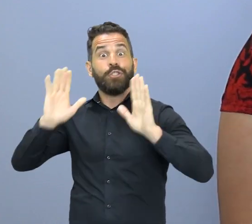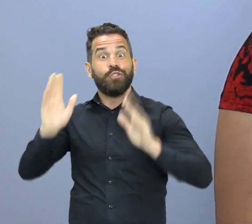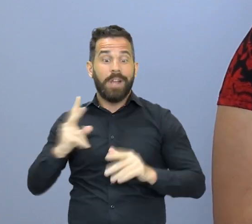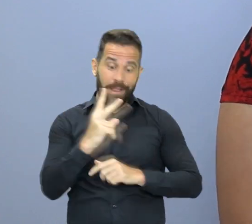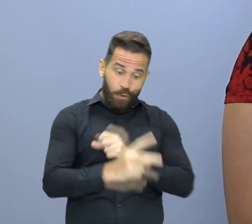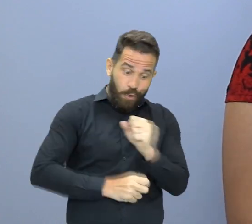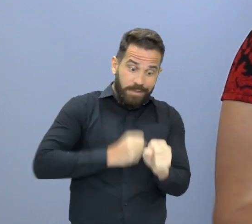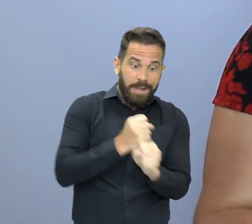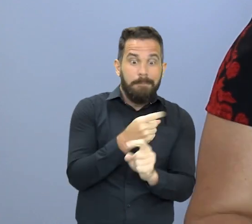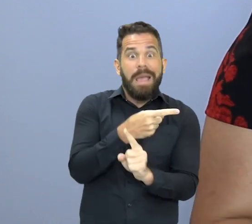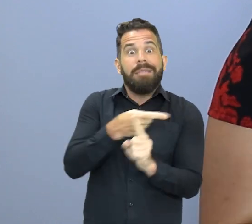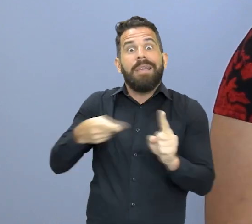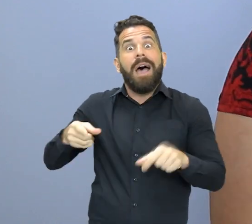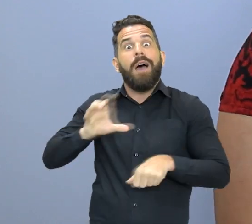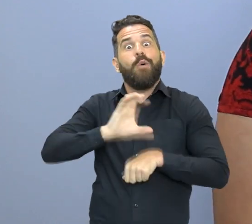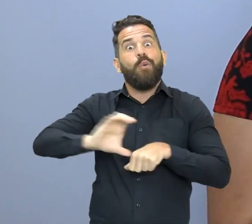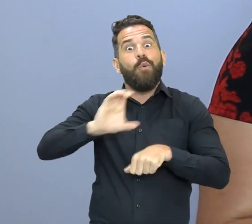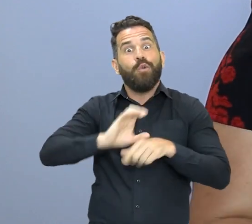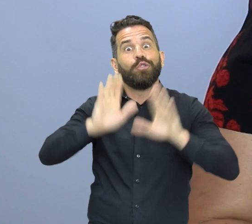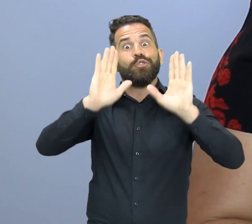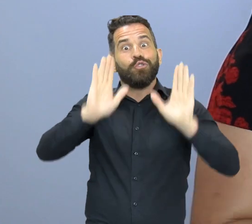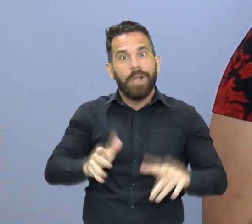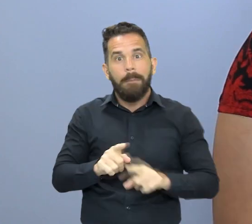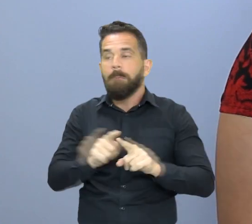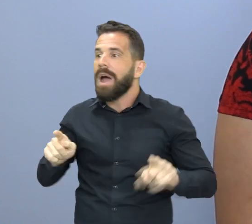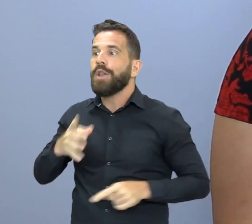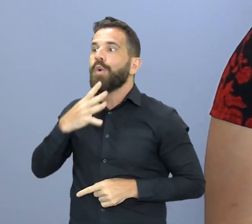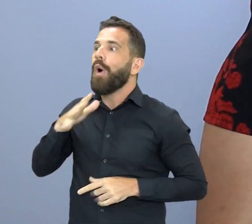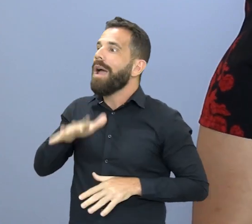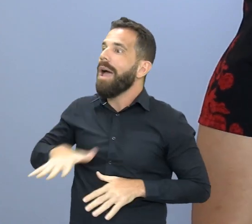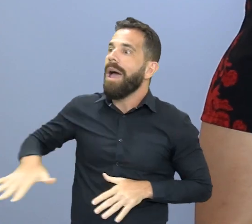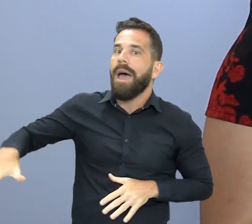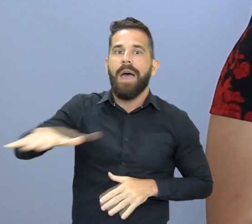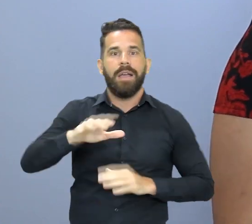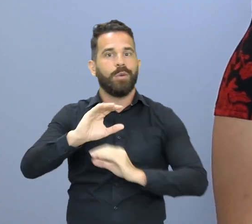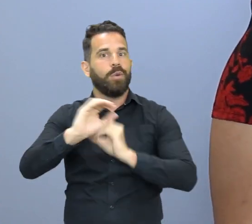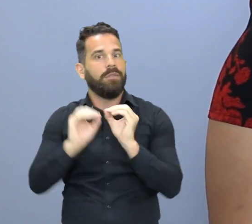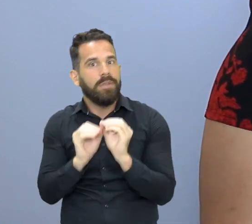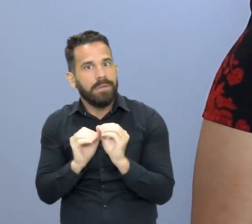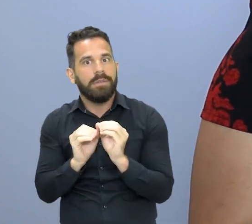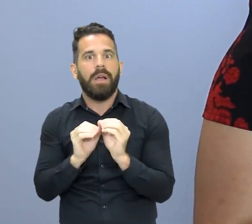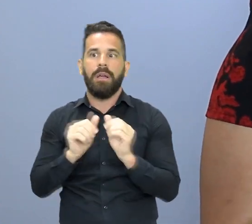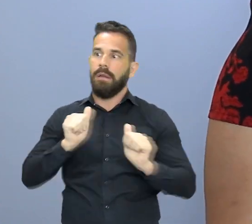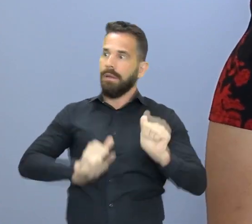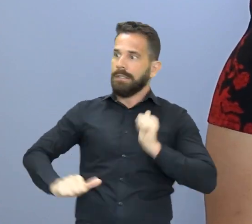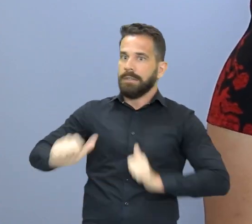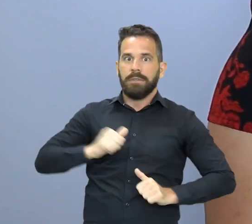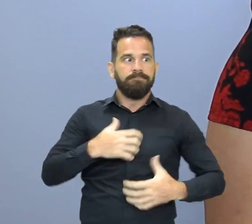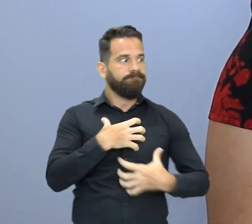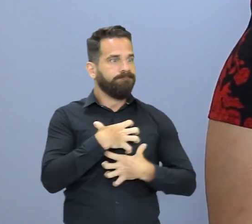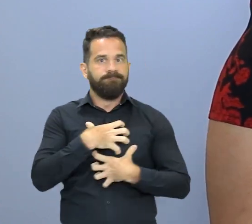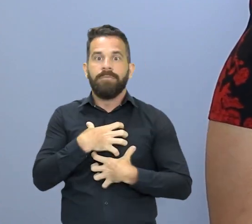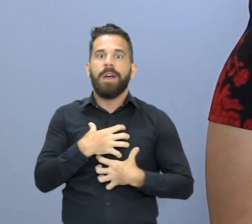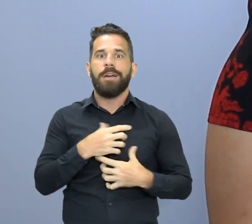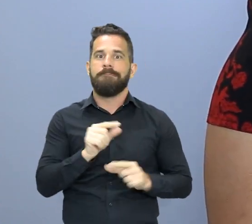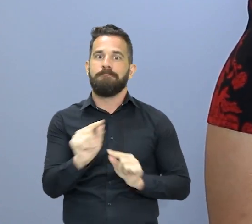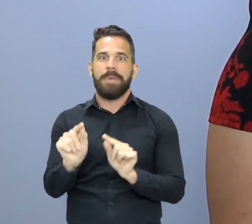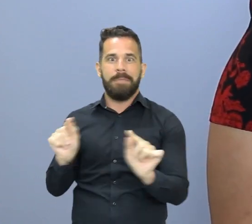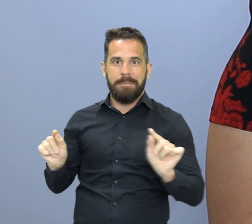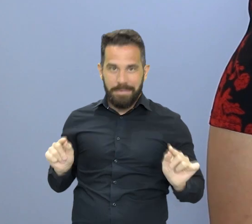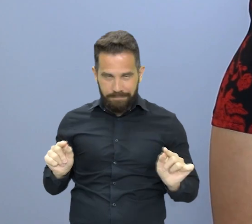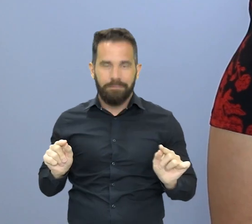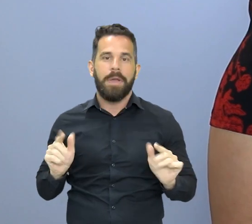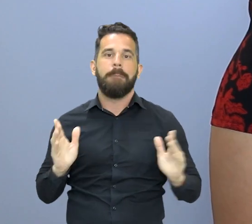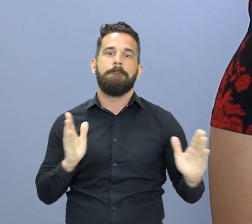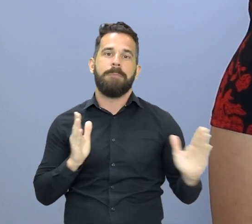ele veio, o aluno está praticamente na metade do curso, mas ele não conhece a universidade, ele, né, tem muitas questões, muita